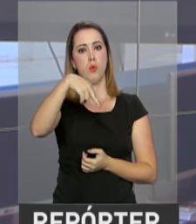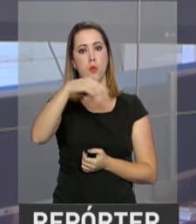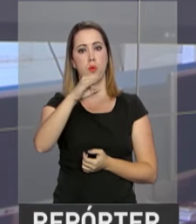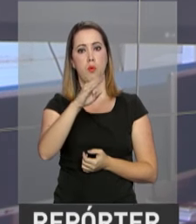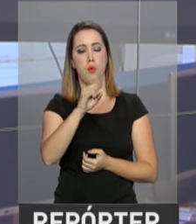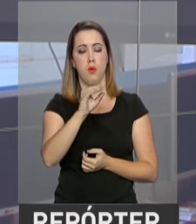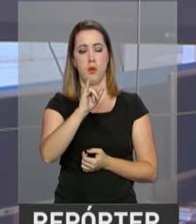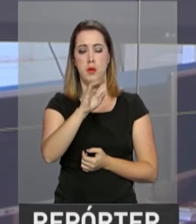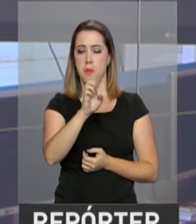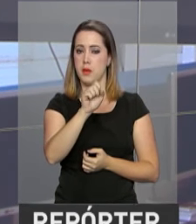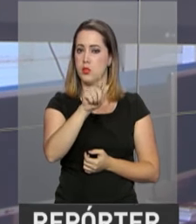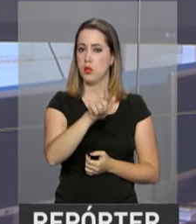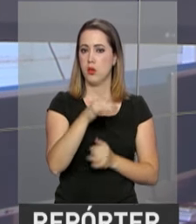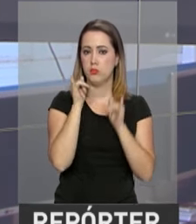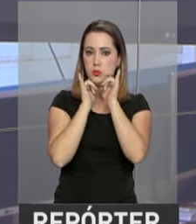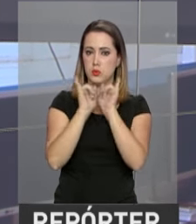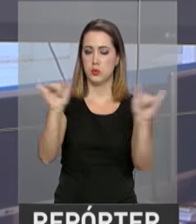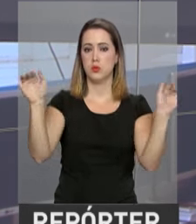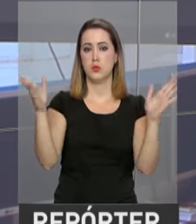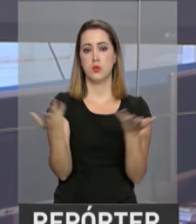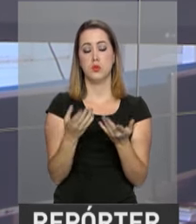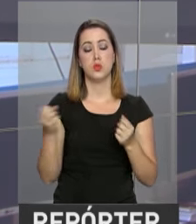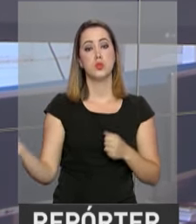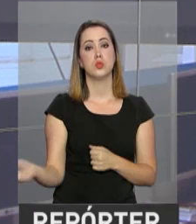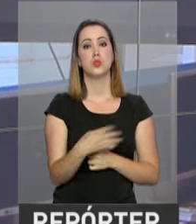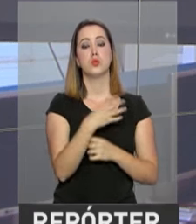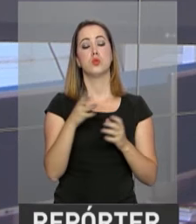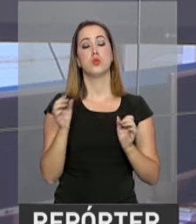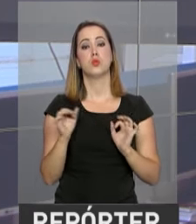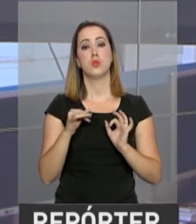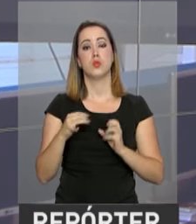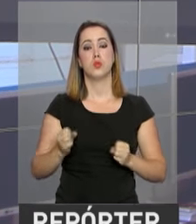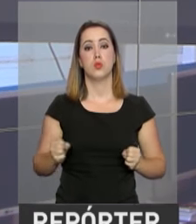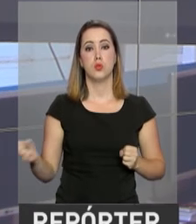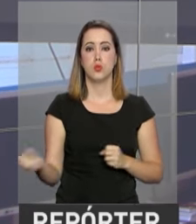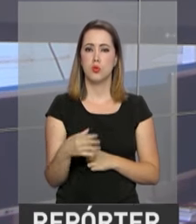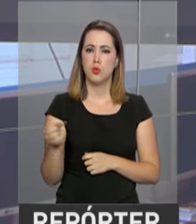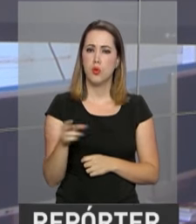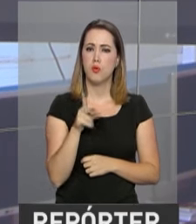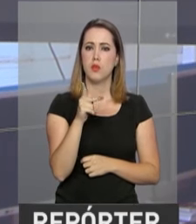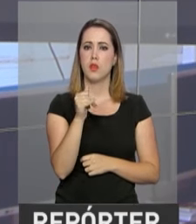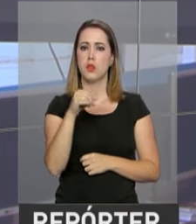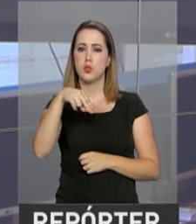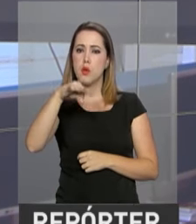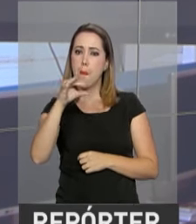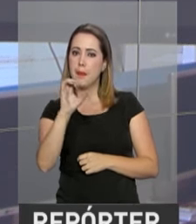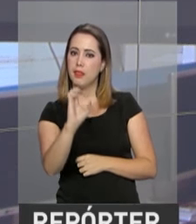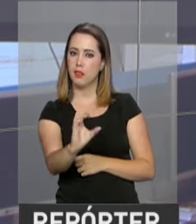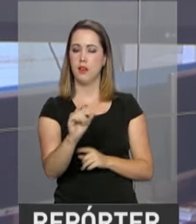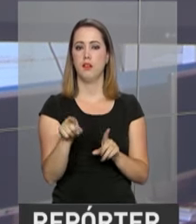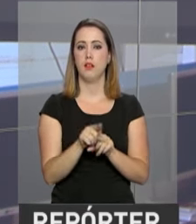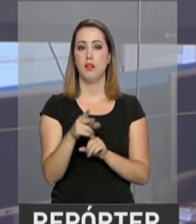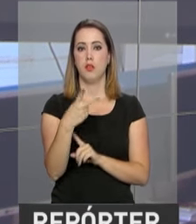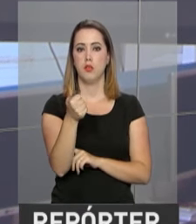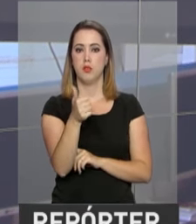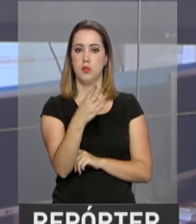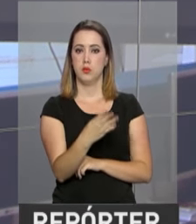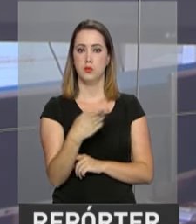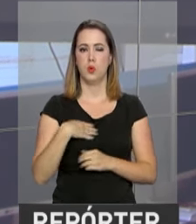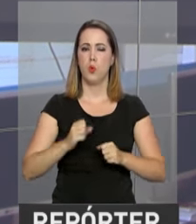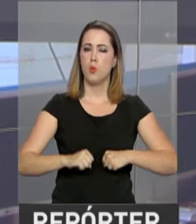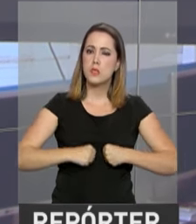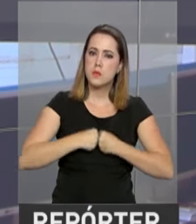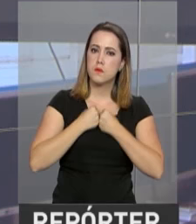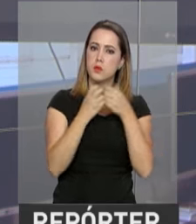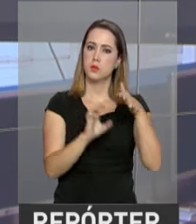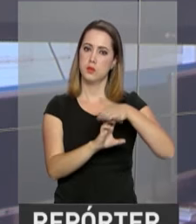ebge divulgou hoje a pesquisa de inovação pintec 2014 as informações mostram o esforço das empresas brasileiras